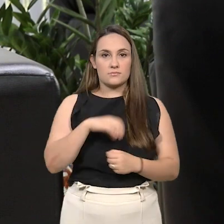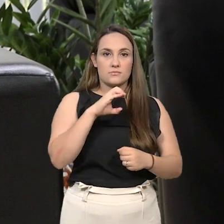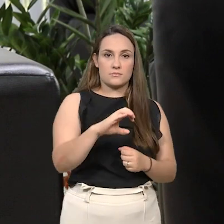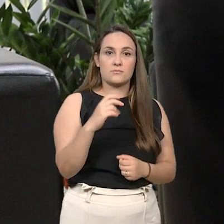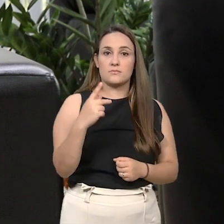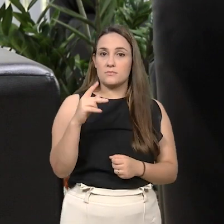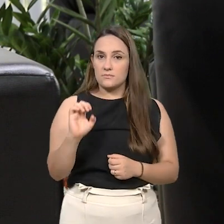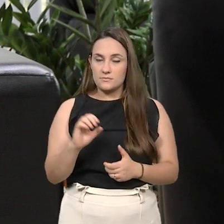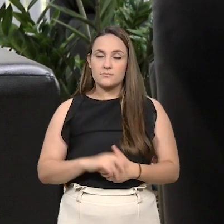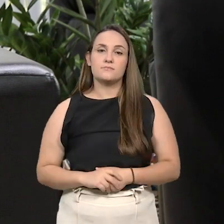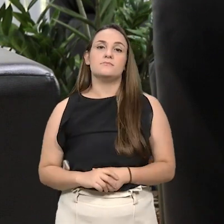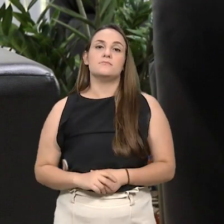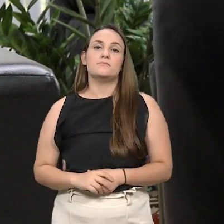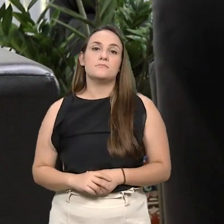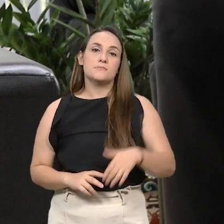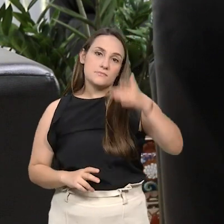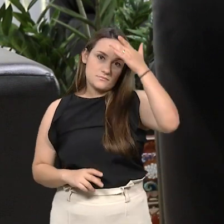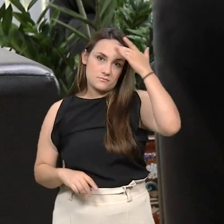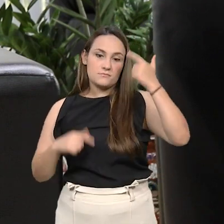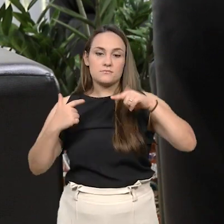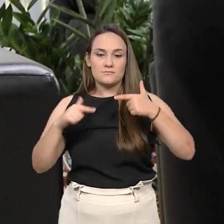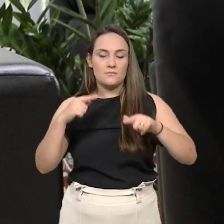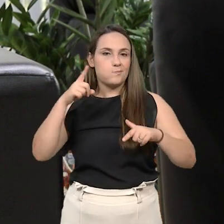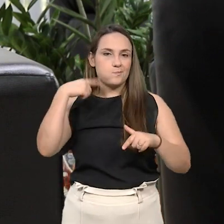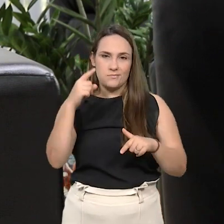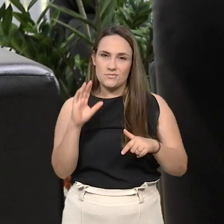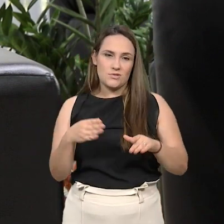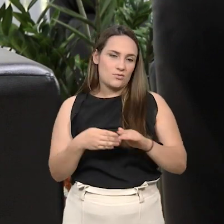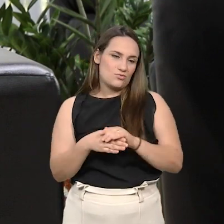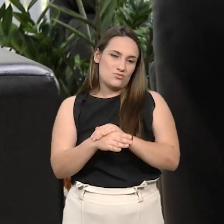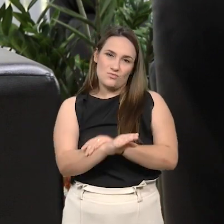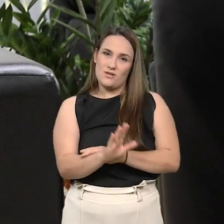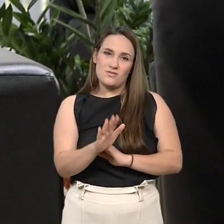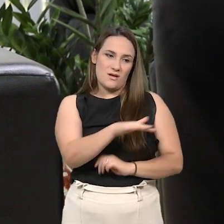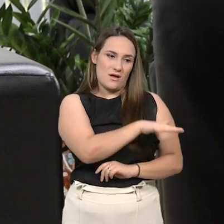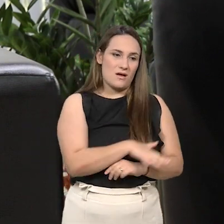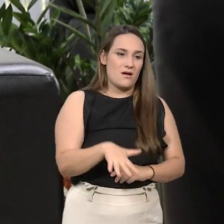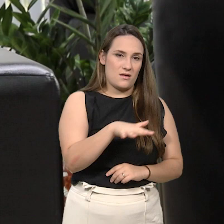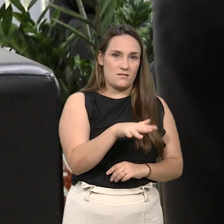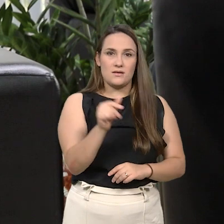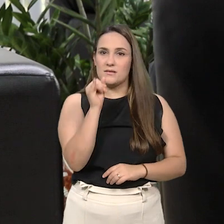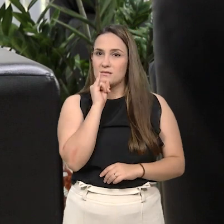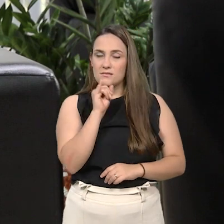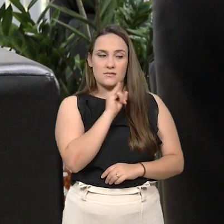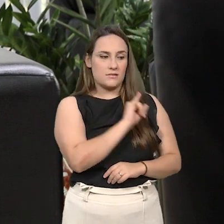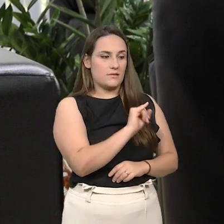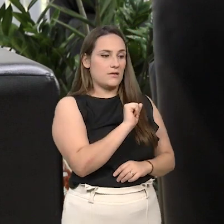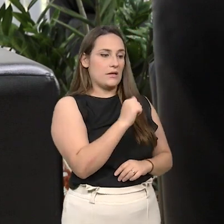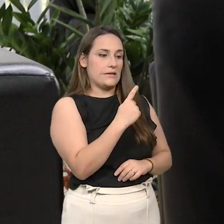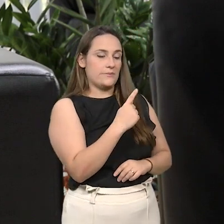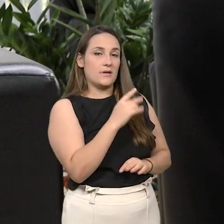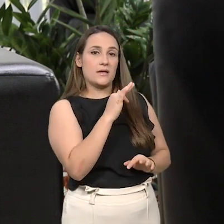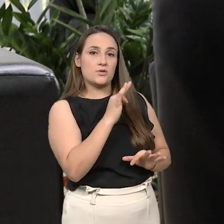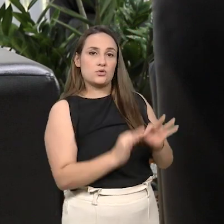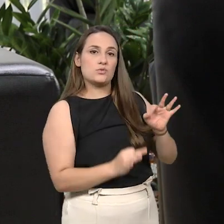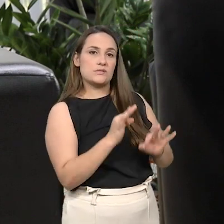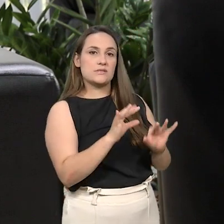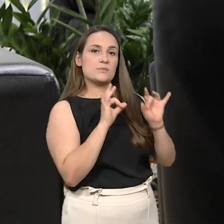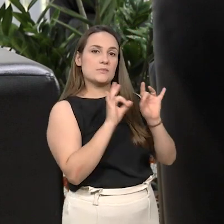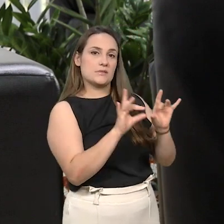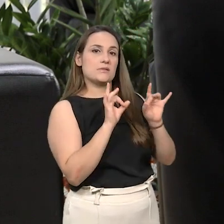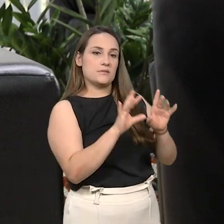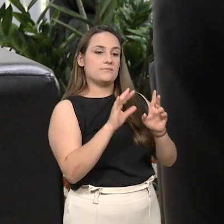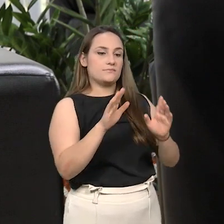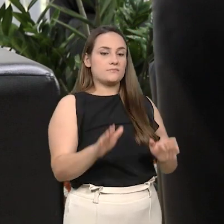E os operadores do direito, eles são acostumados com as áreas. Então, nós temos um IAP que é para a área dos juizados.